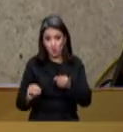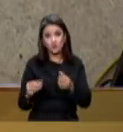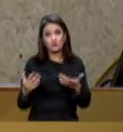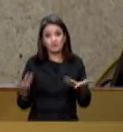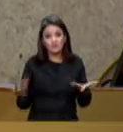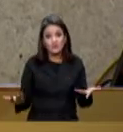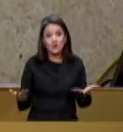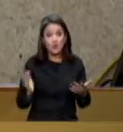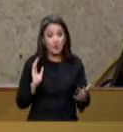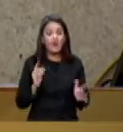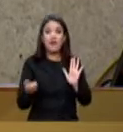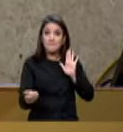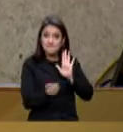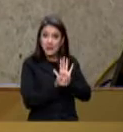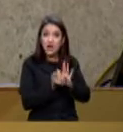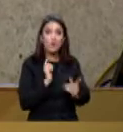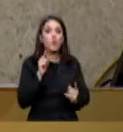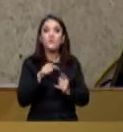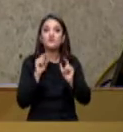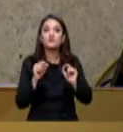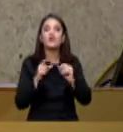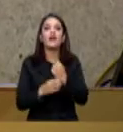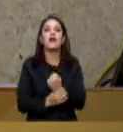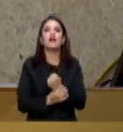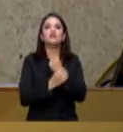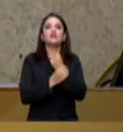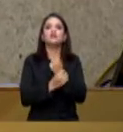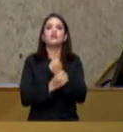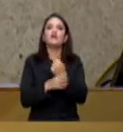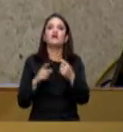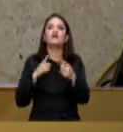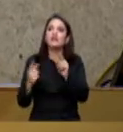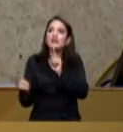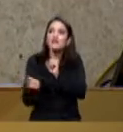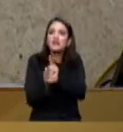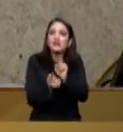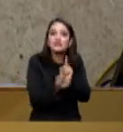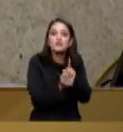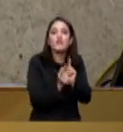marco é garantir esse atendimento percentual que eu me referi,